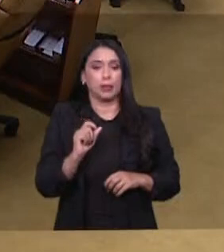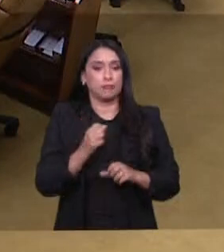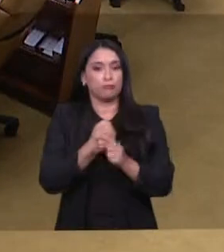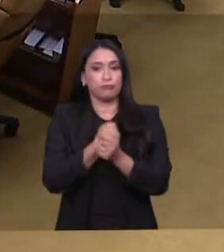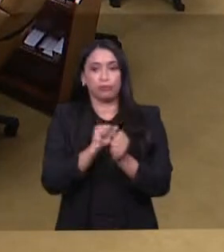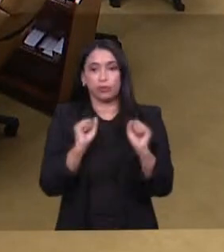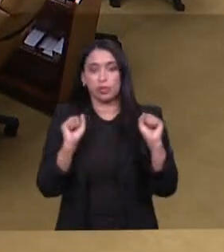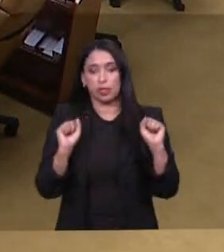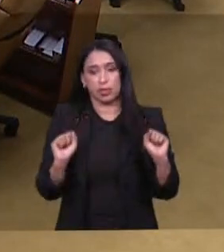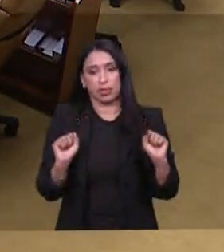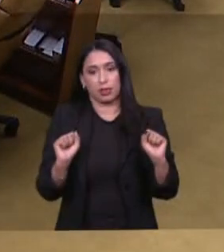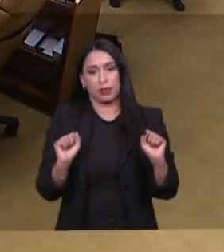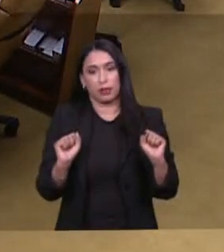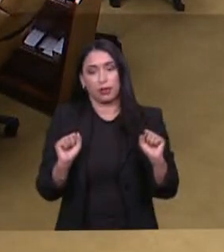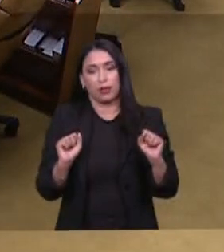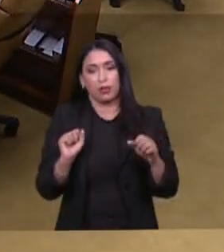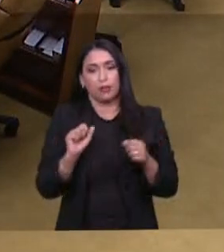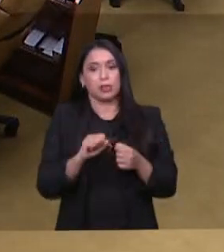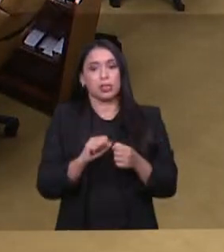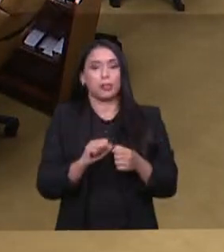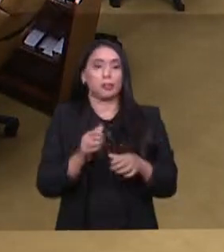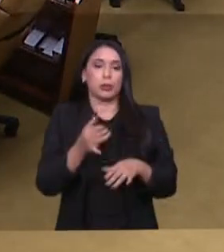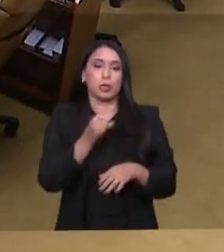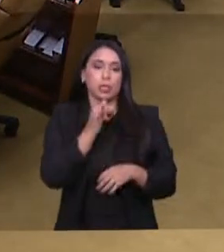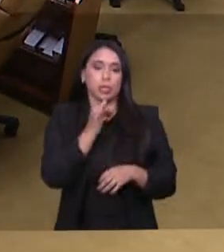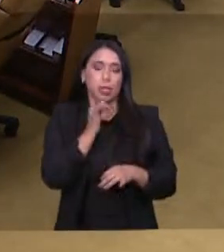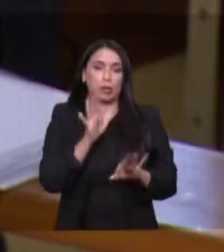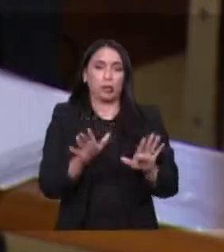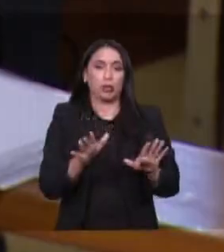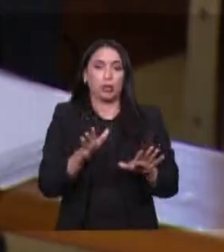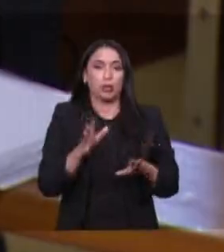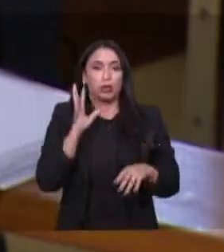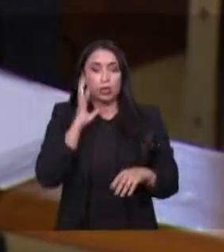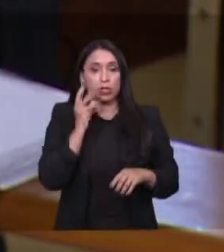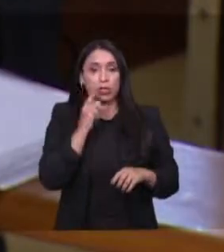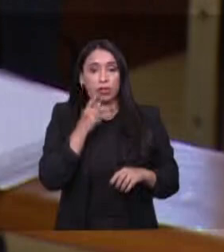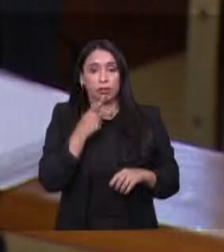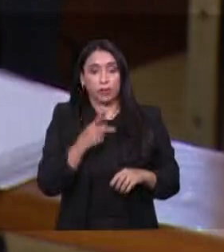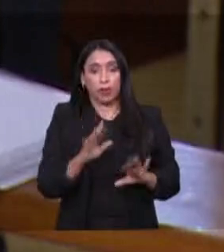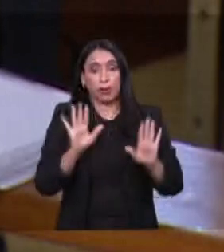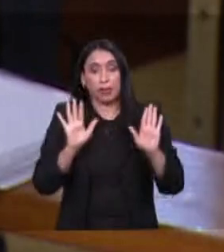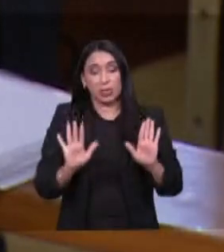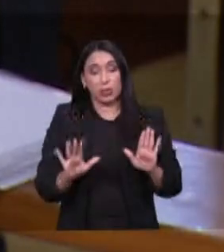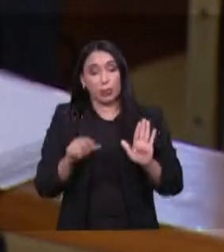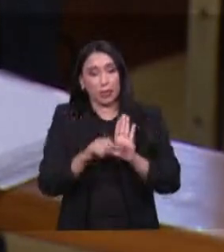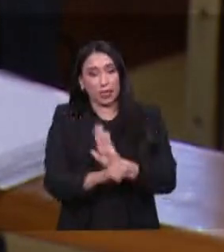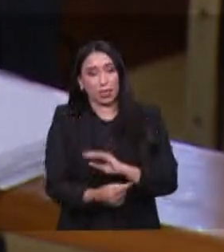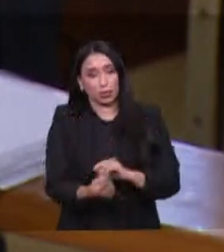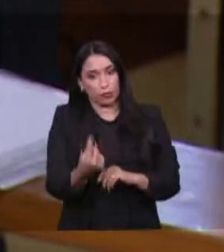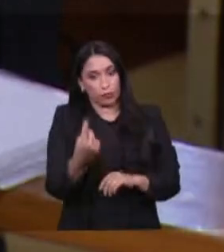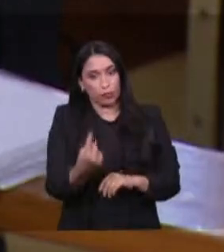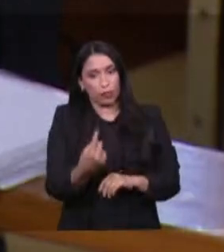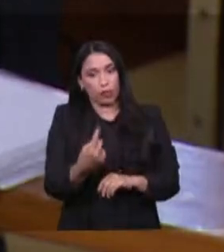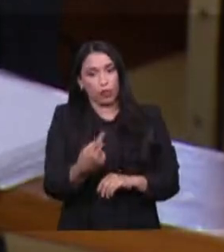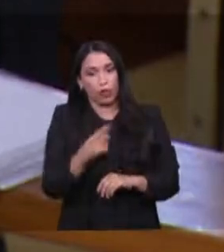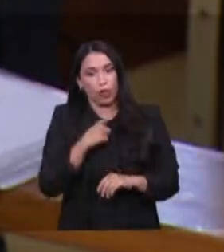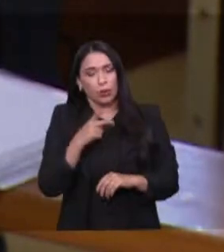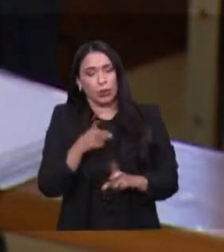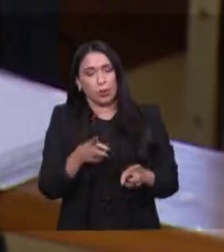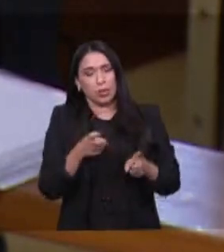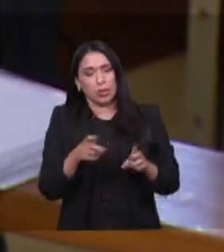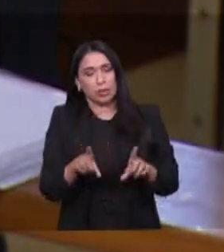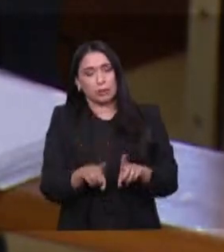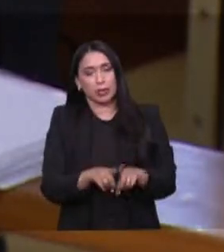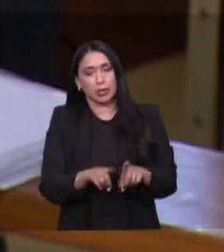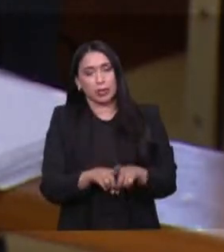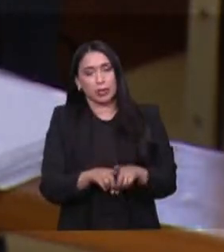Você criar um teatro, né? Como disse aí o ministro Dias Toffoli. Mas o parágrafo único também me chamou a atenção,